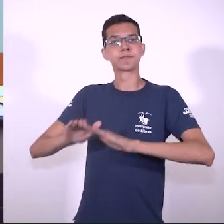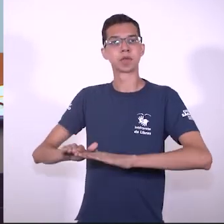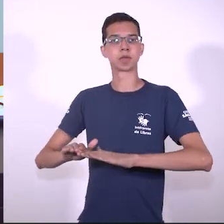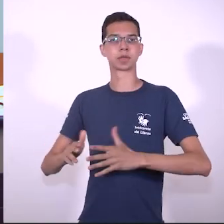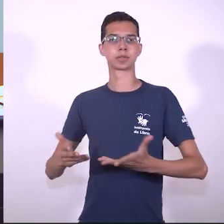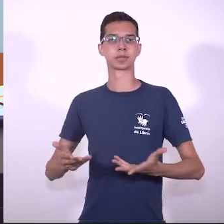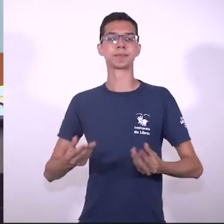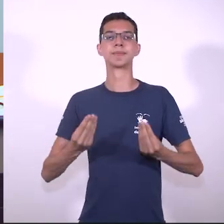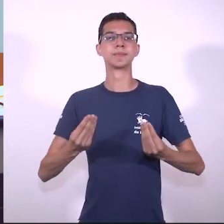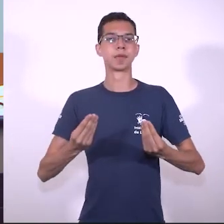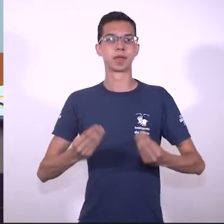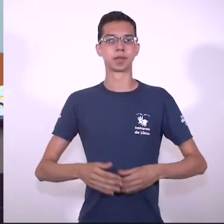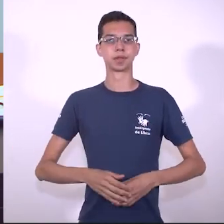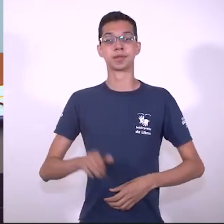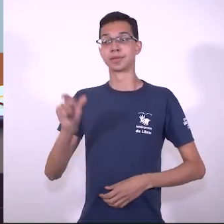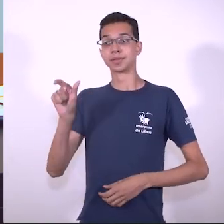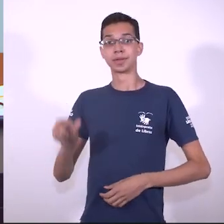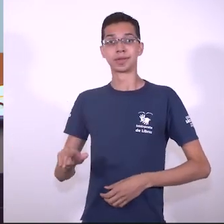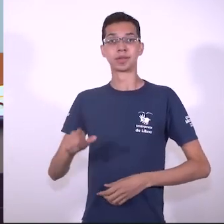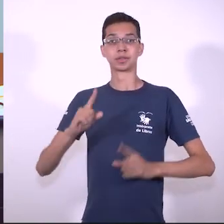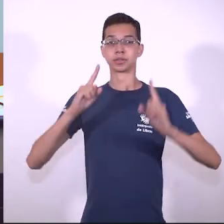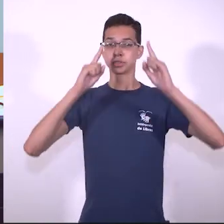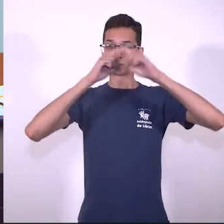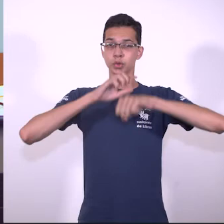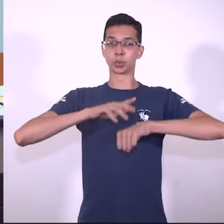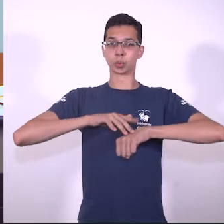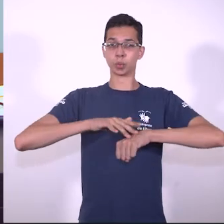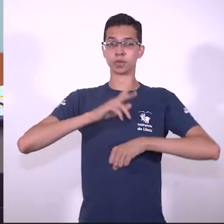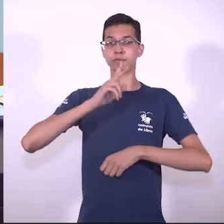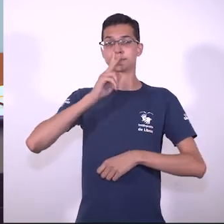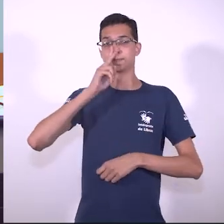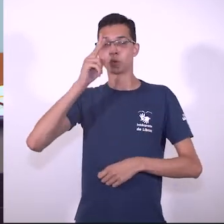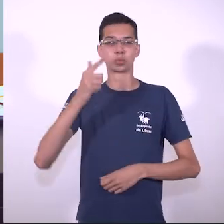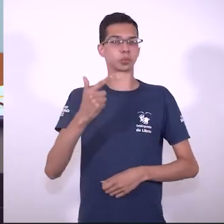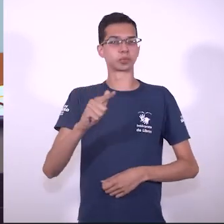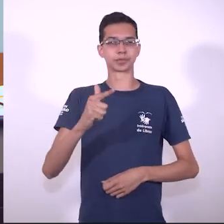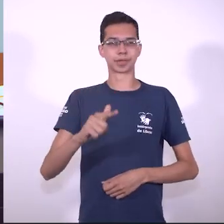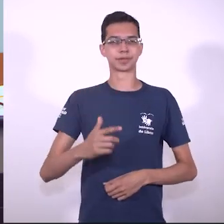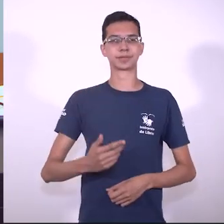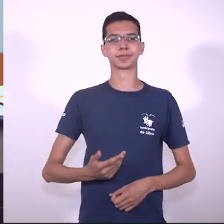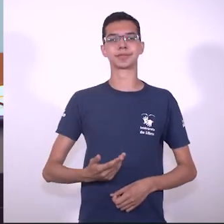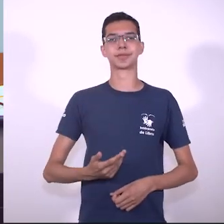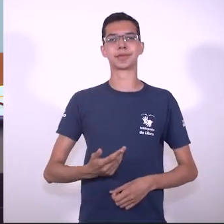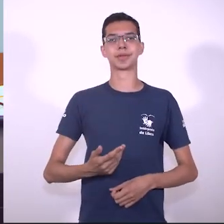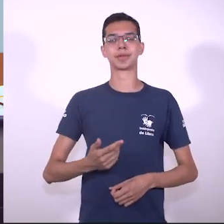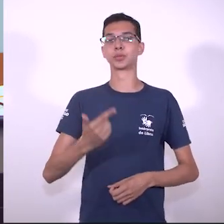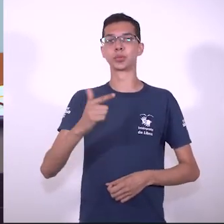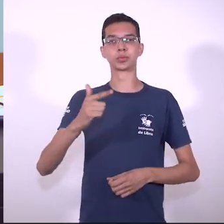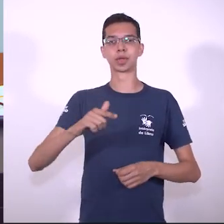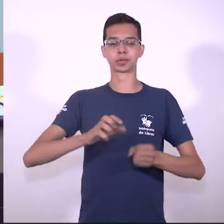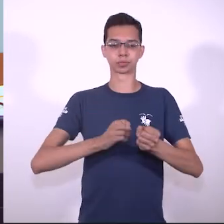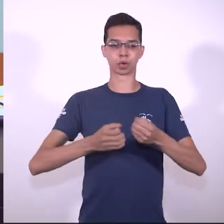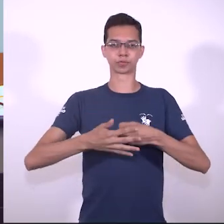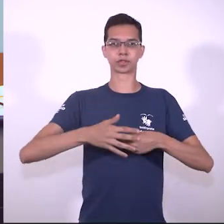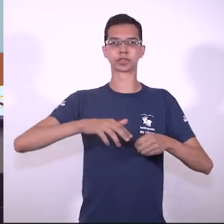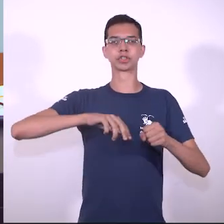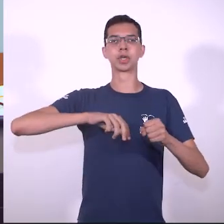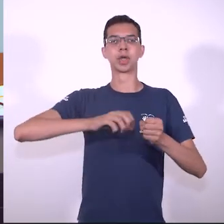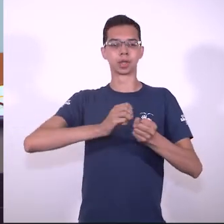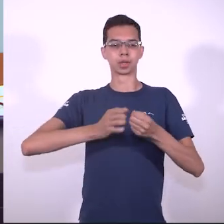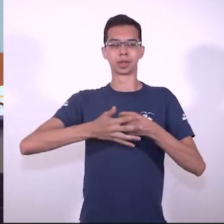paciente não complique, não necessite de vaga de UTI, e a gente consiga ter um maior controle